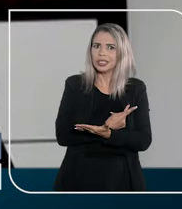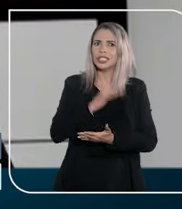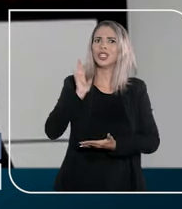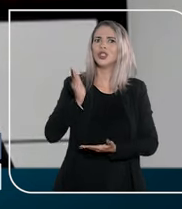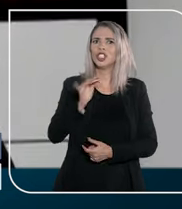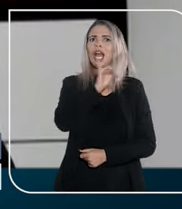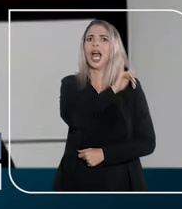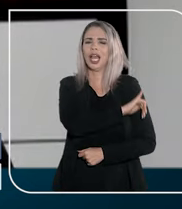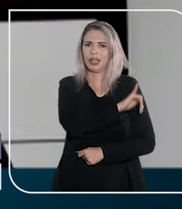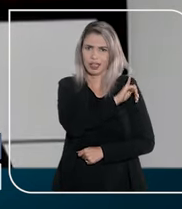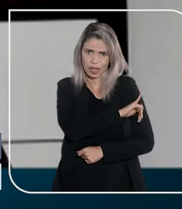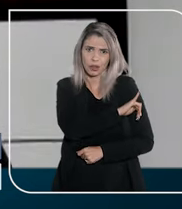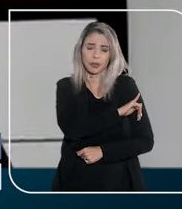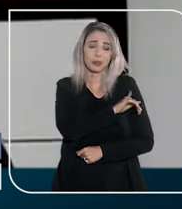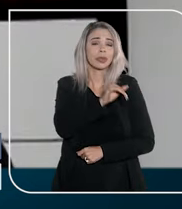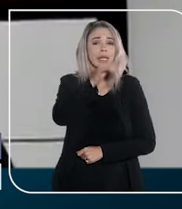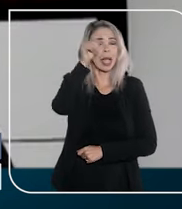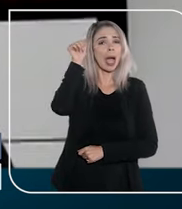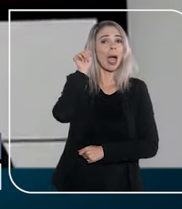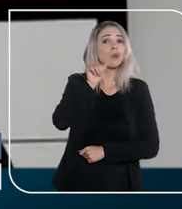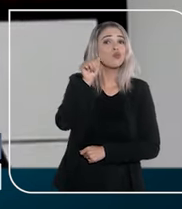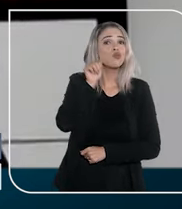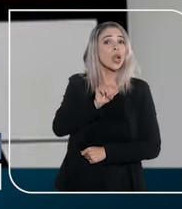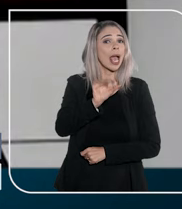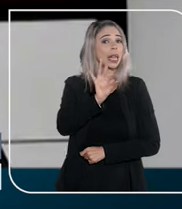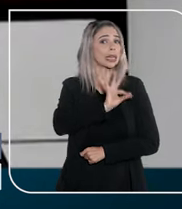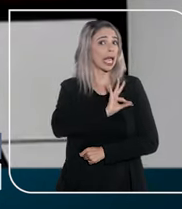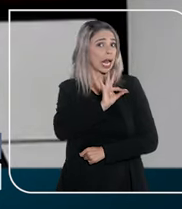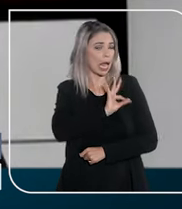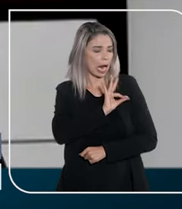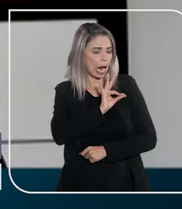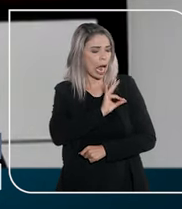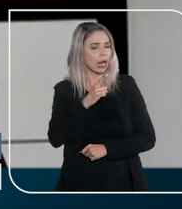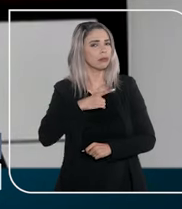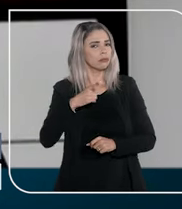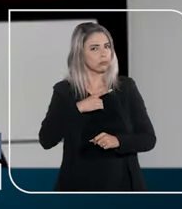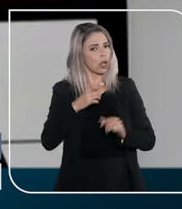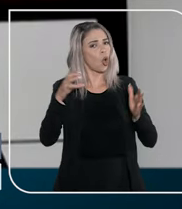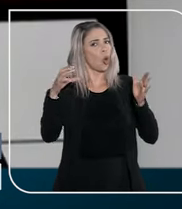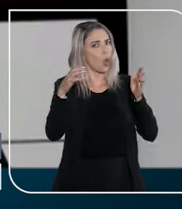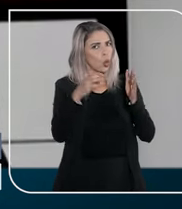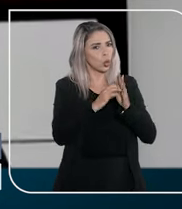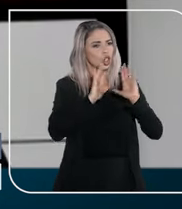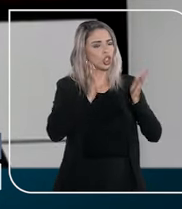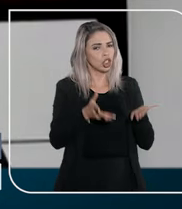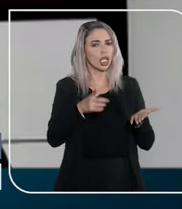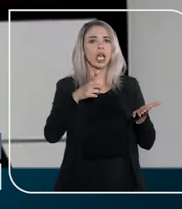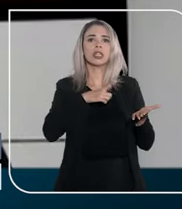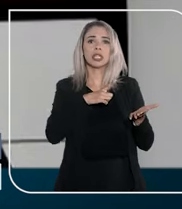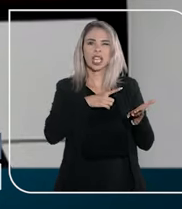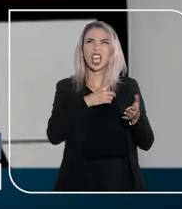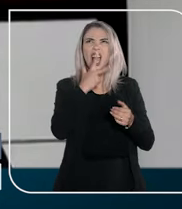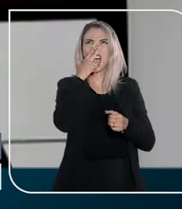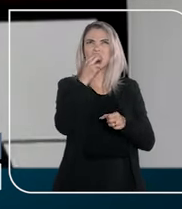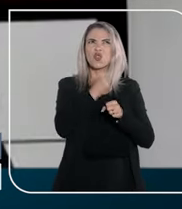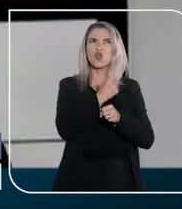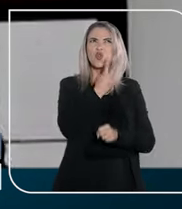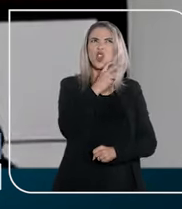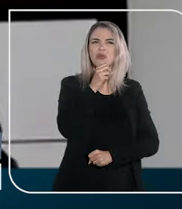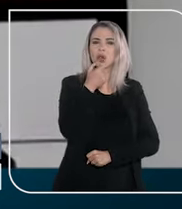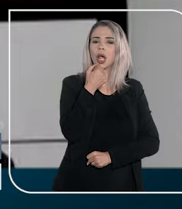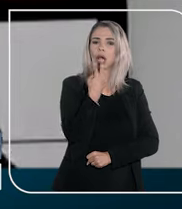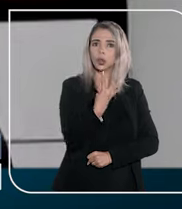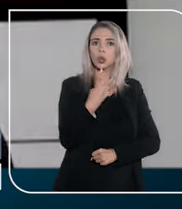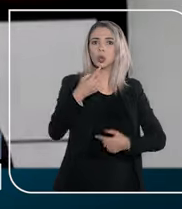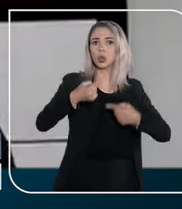Janeiro. Candidato a delegado ficou, desde o concurso, se eu não me engano, de 2014,